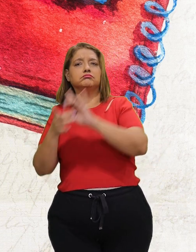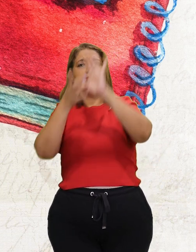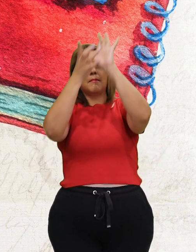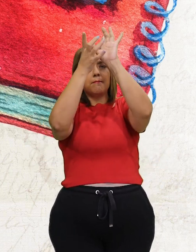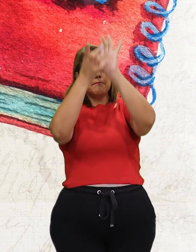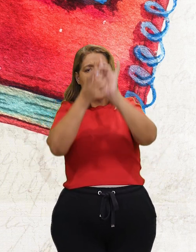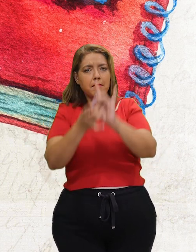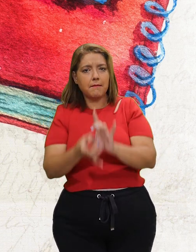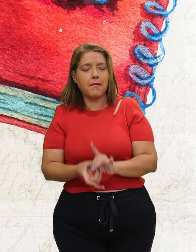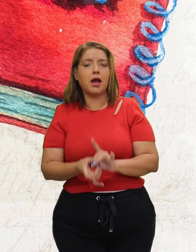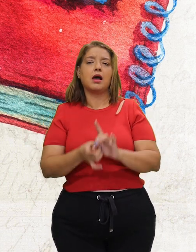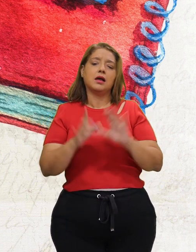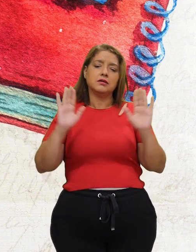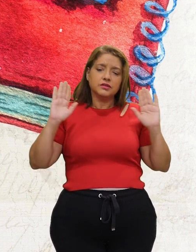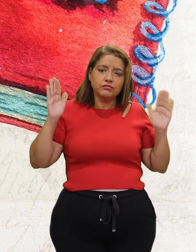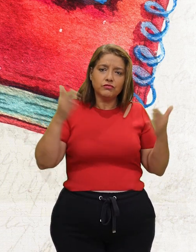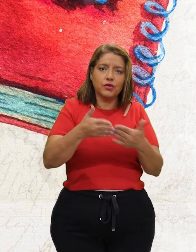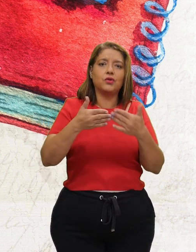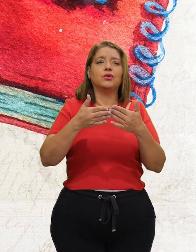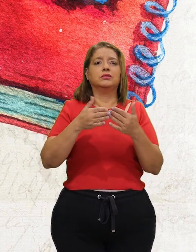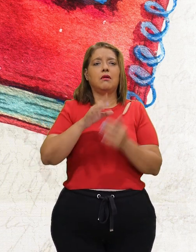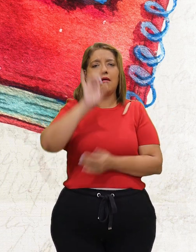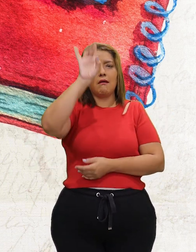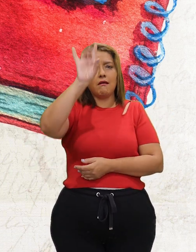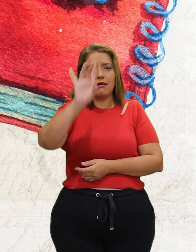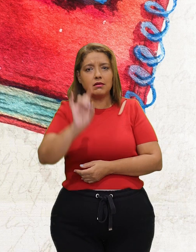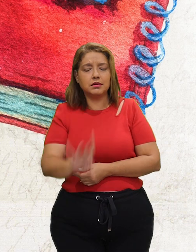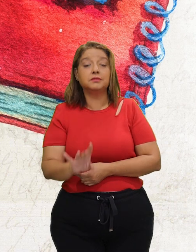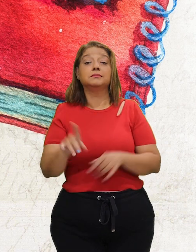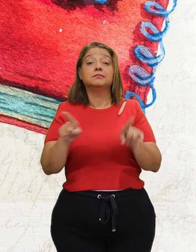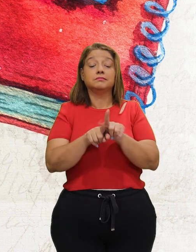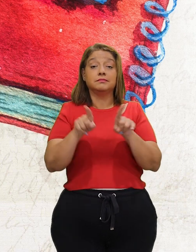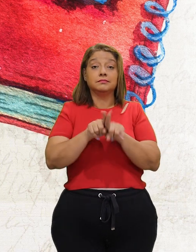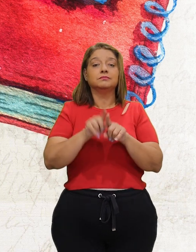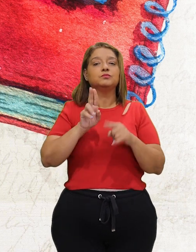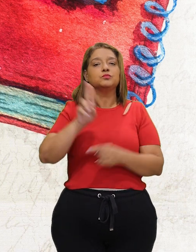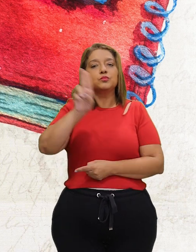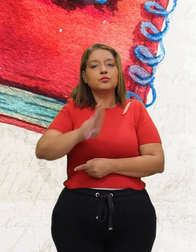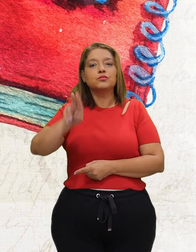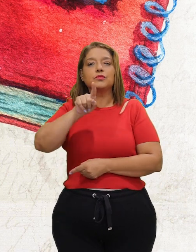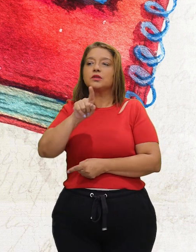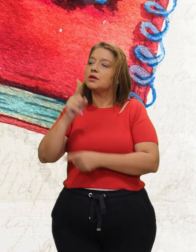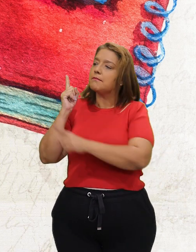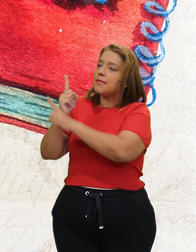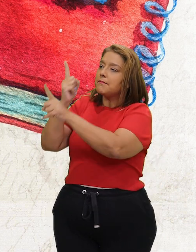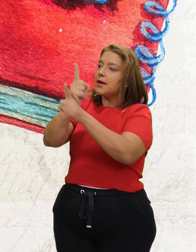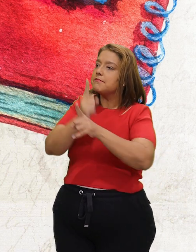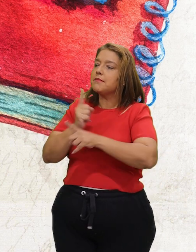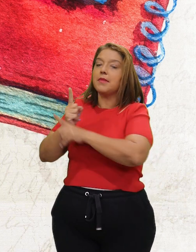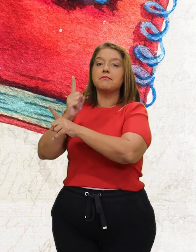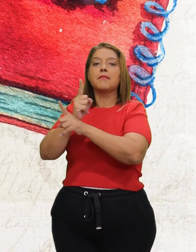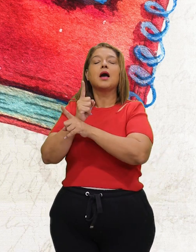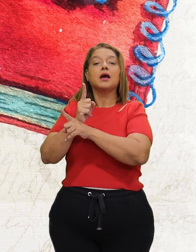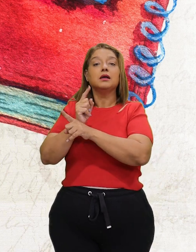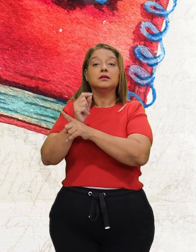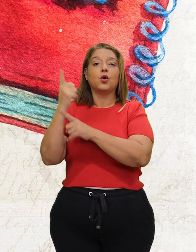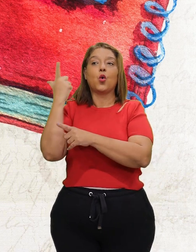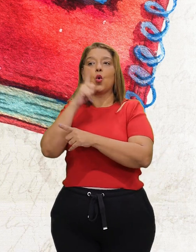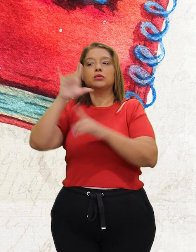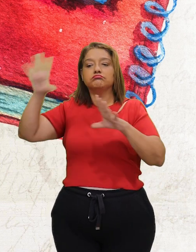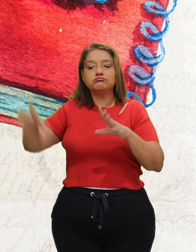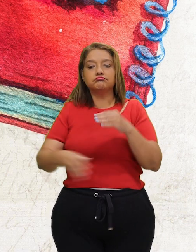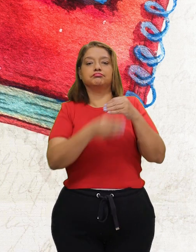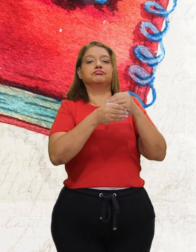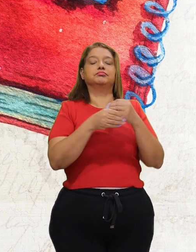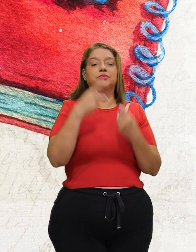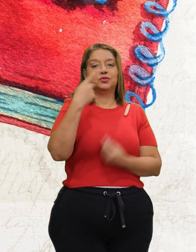um abordando um argumento específico. Utilize evidências encontradas nas suas pesquisas para sustentar